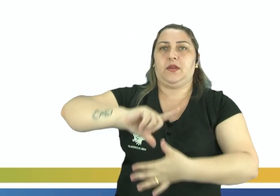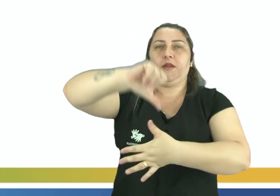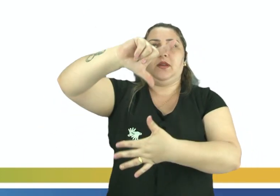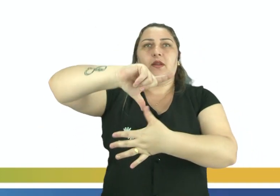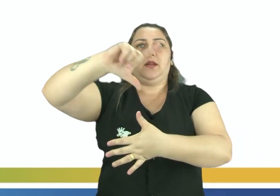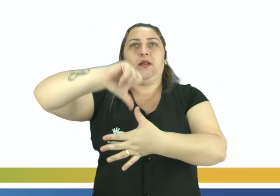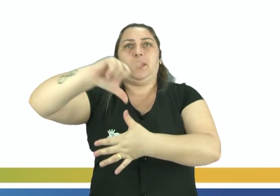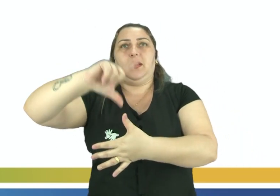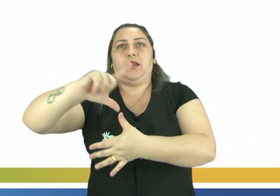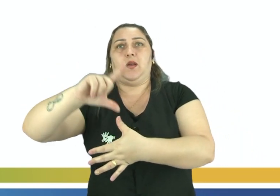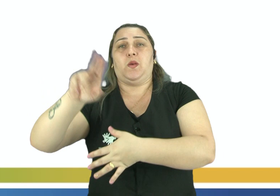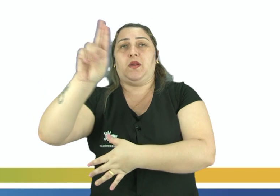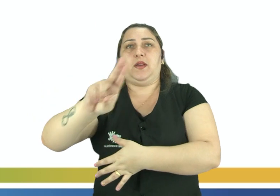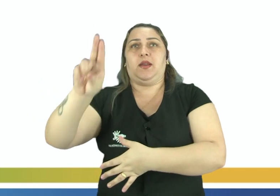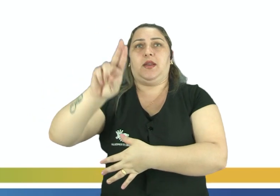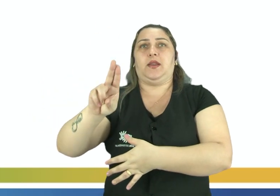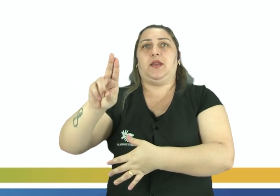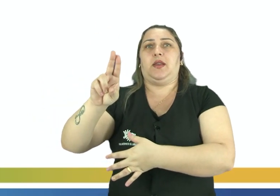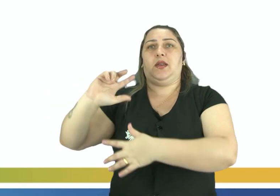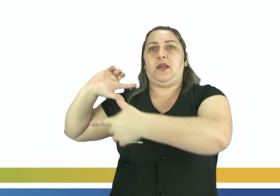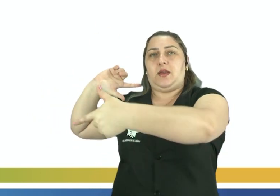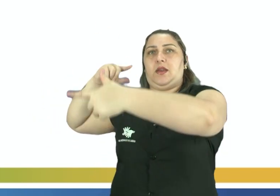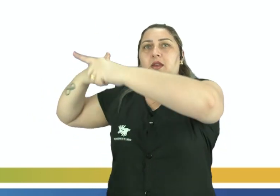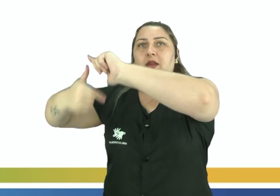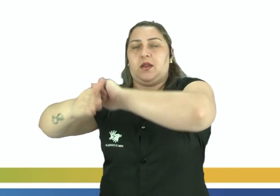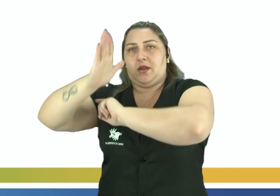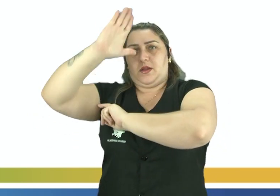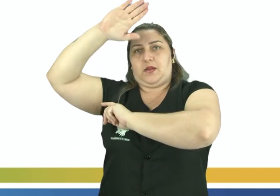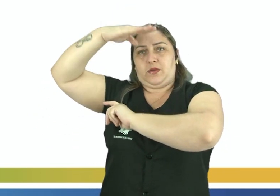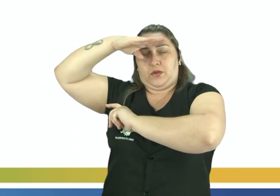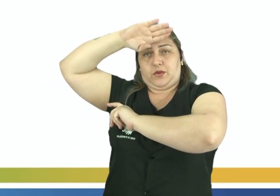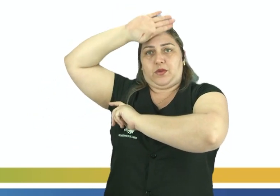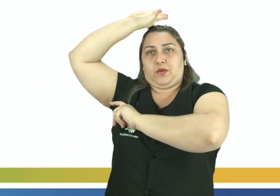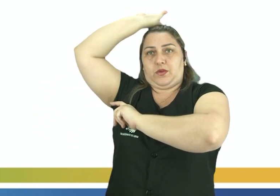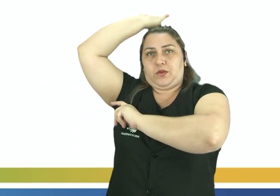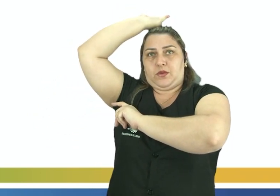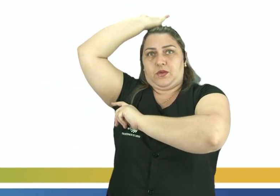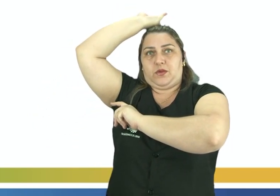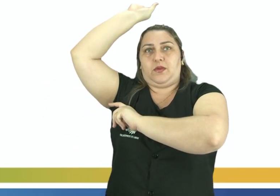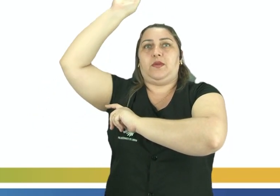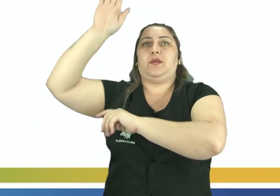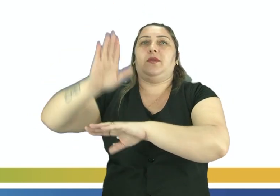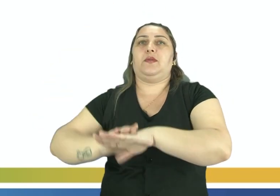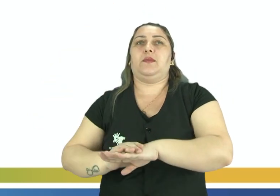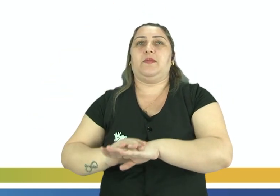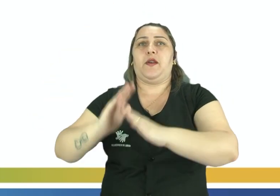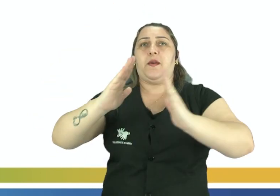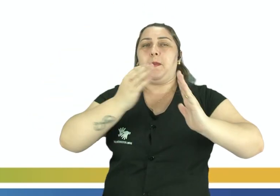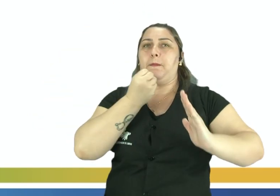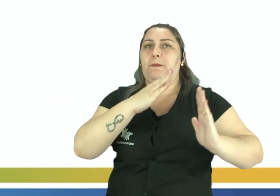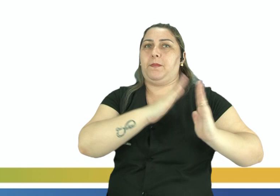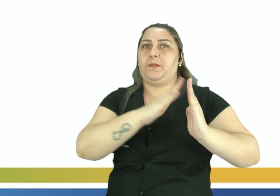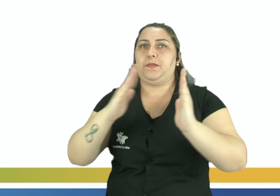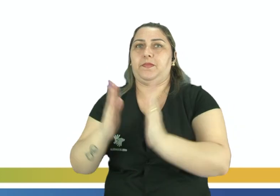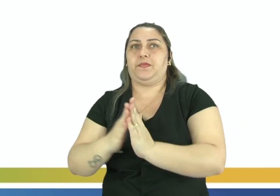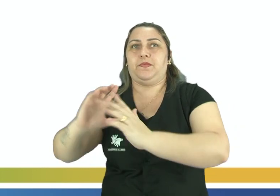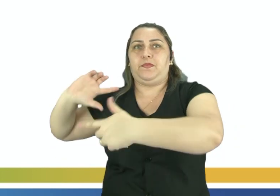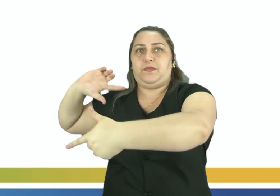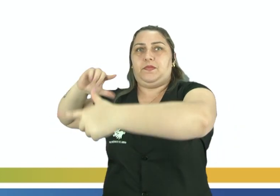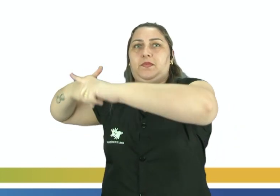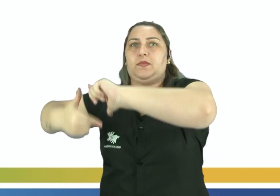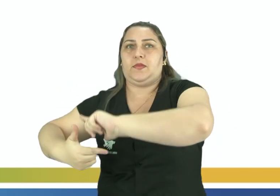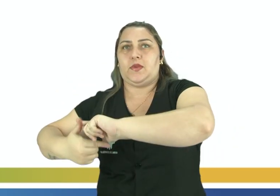latino-americanas, seja usando a doutrina Truman, política Big Stick, destino manifesto, político de boa vizinhança, doutrina